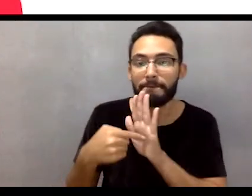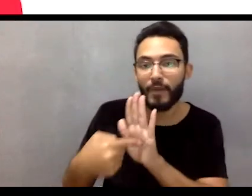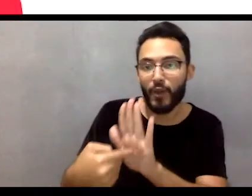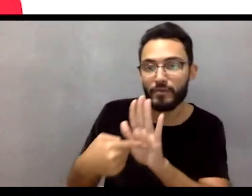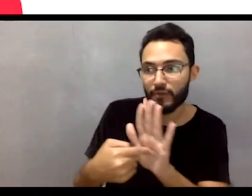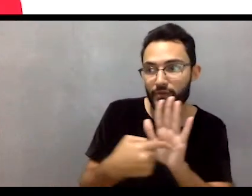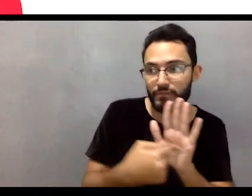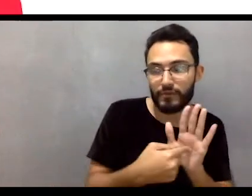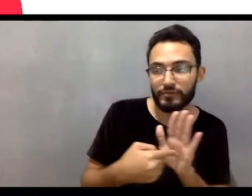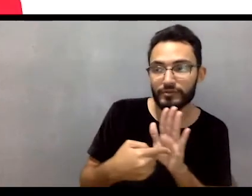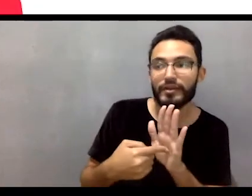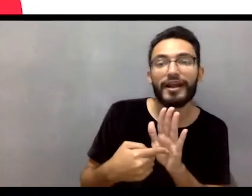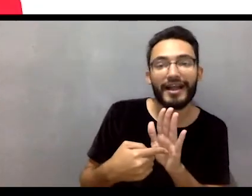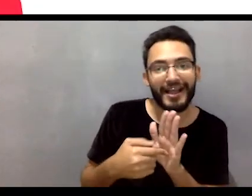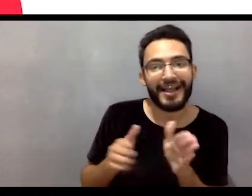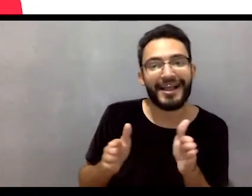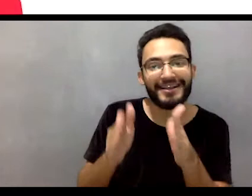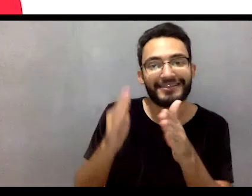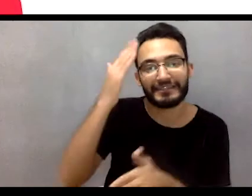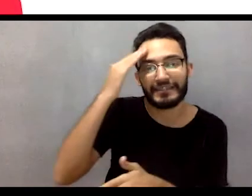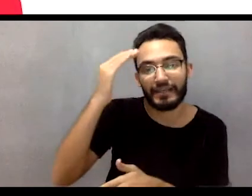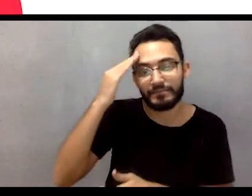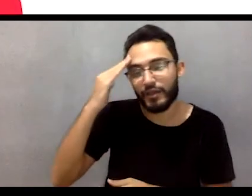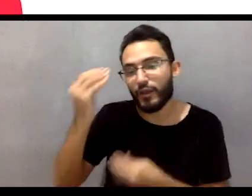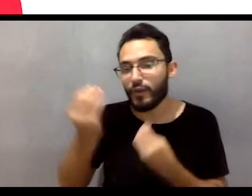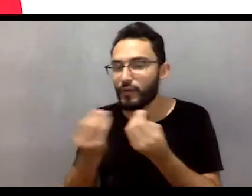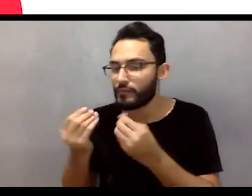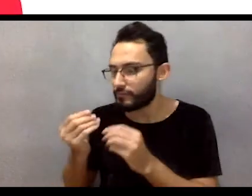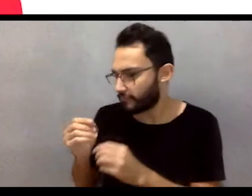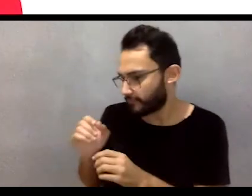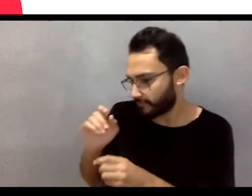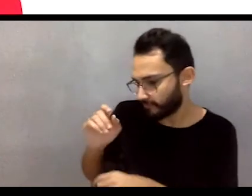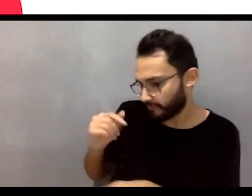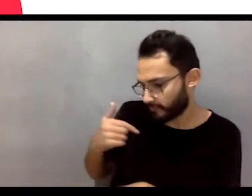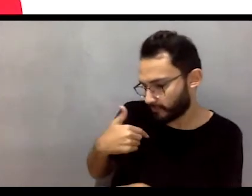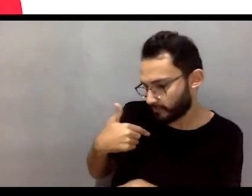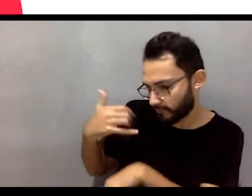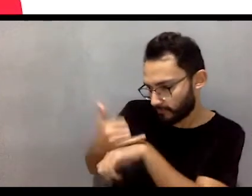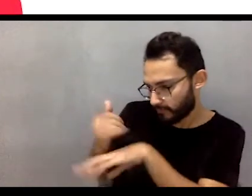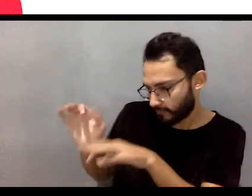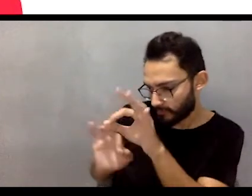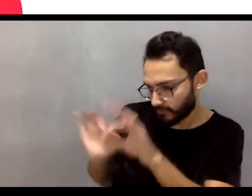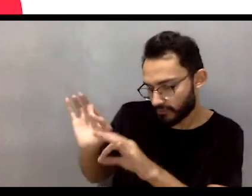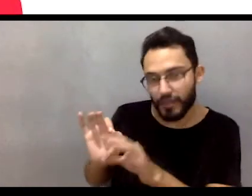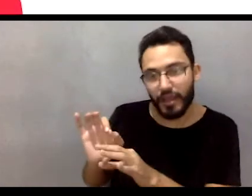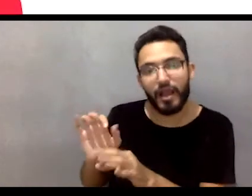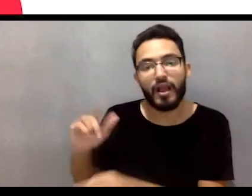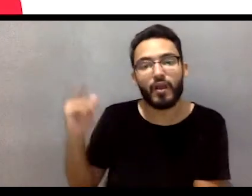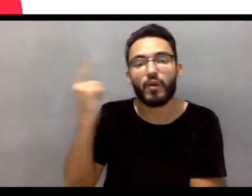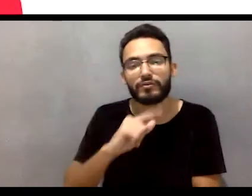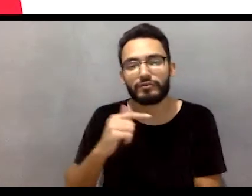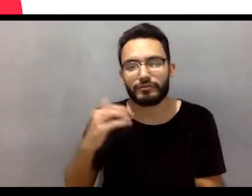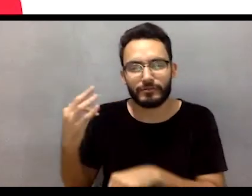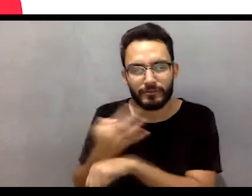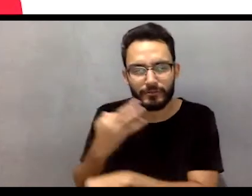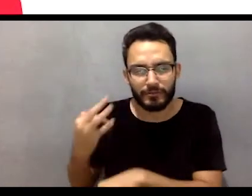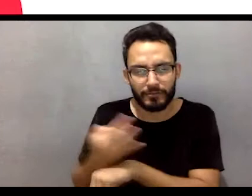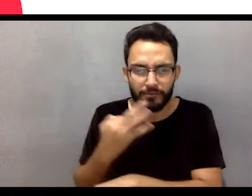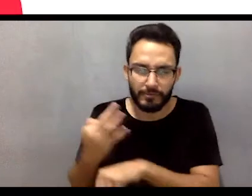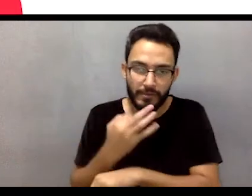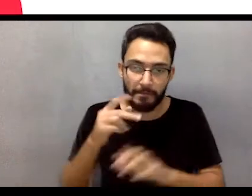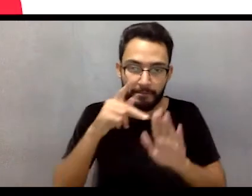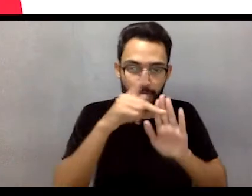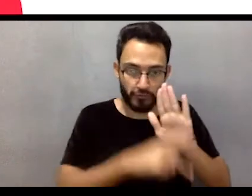consegue fazer uma governança desse escopo para que a gente consiga exatamente suportar os